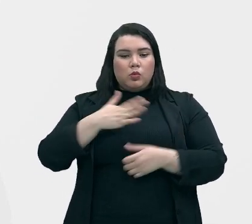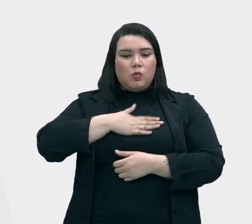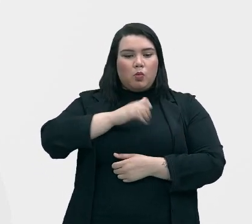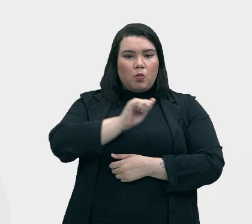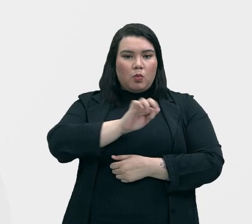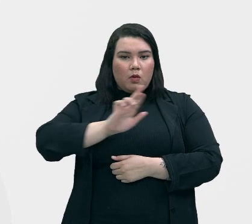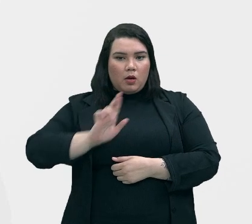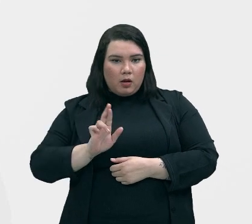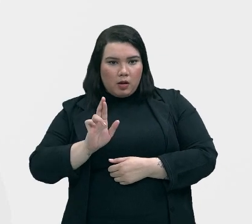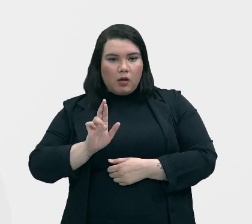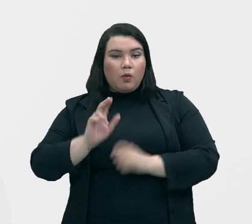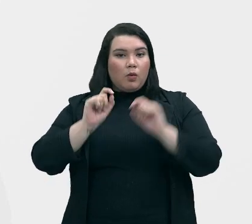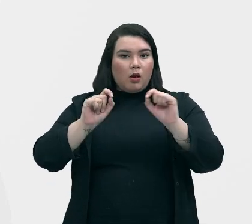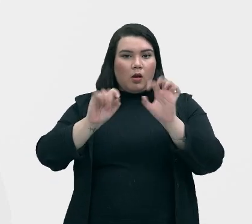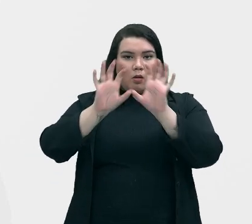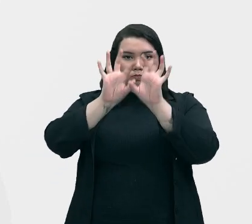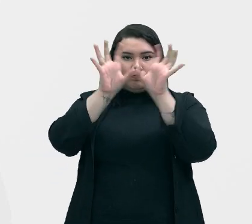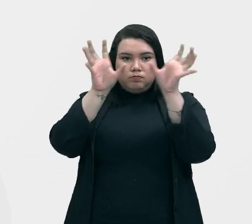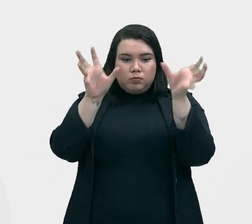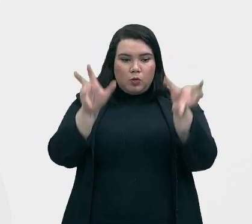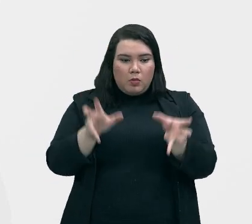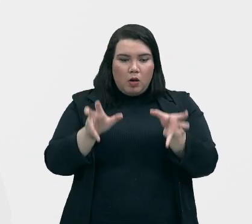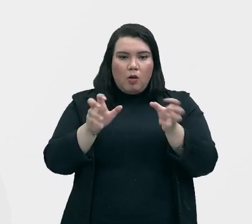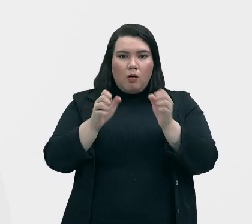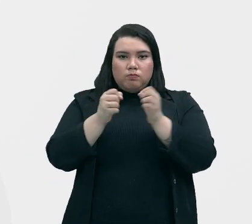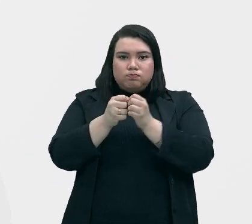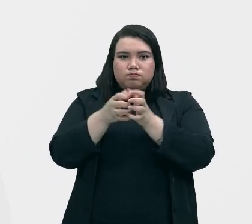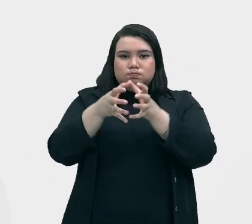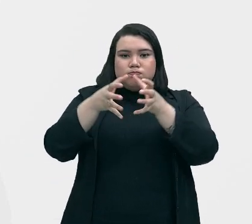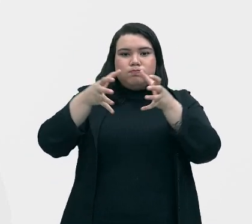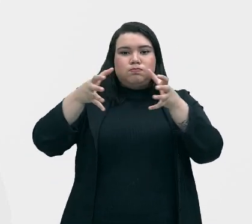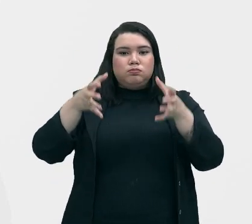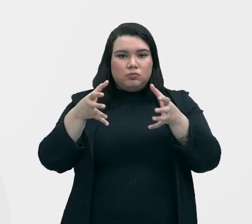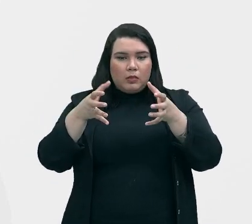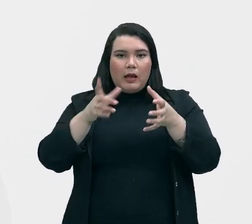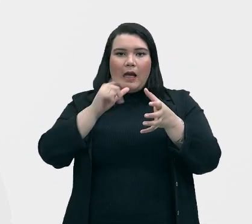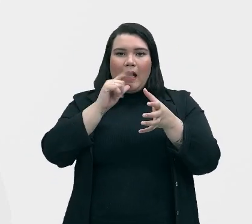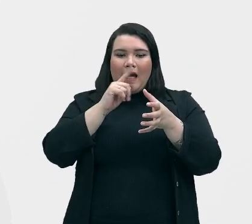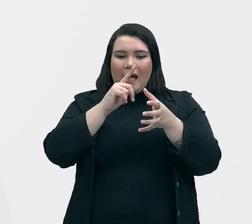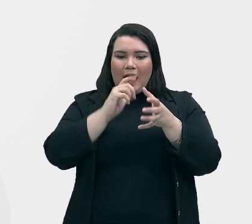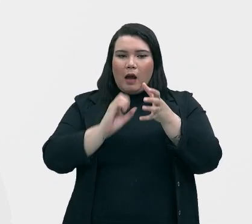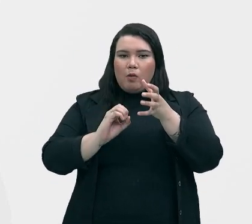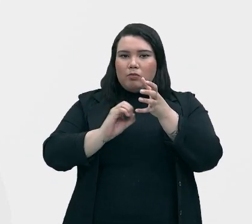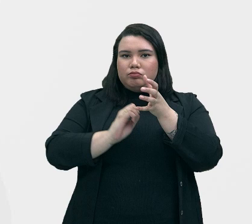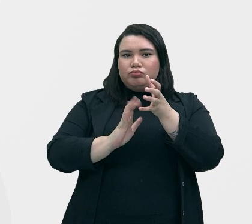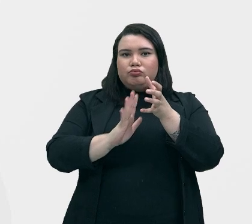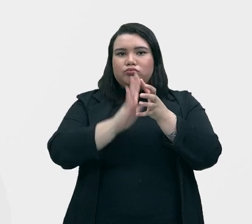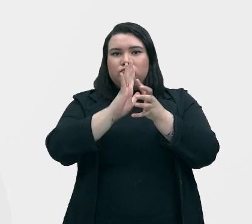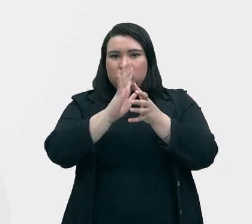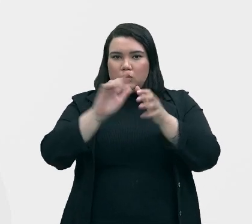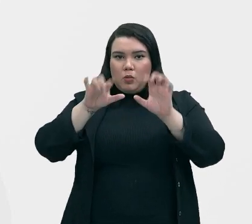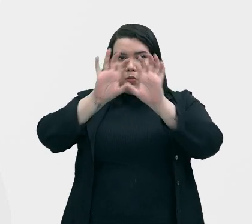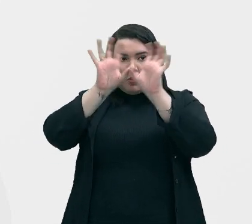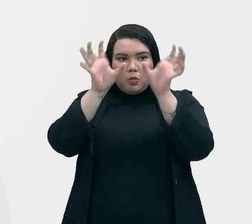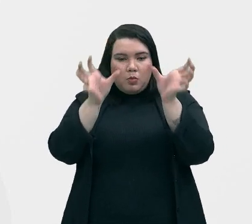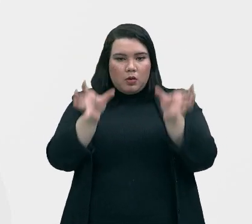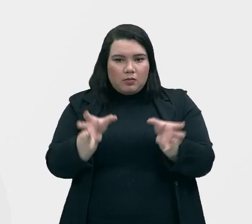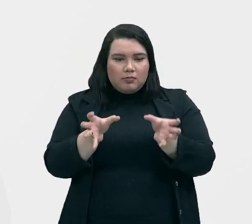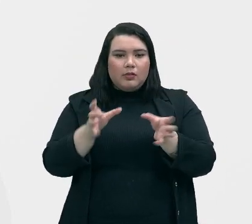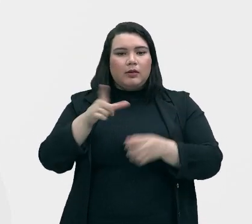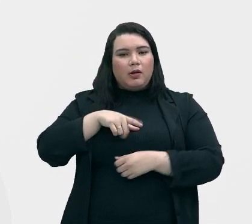na inflamação severa dos pulmões, enchendo-os de líquido. Essa doença pode ser causada por